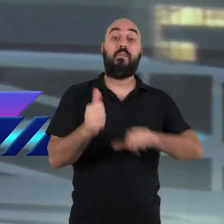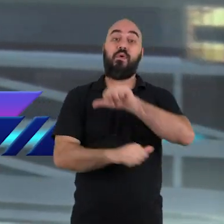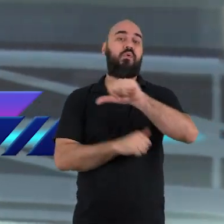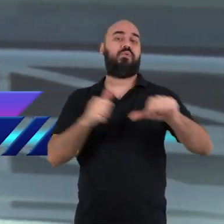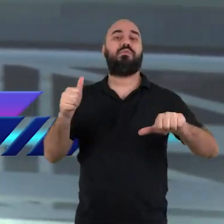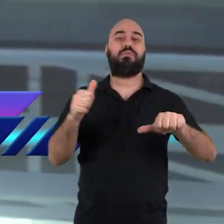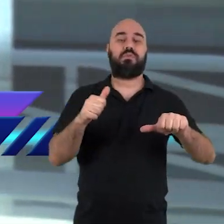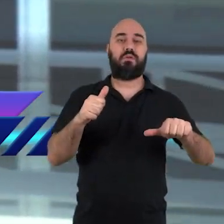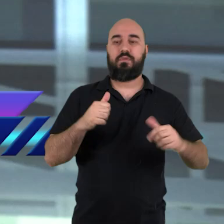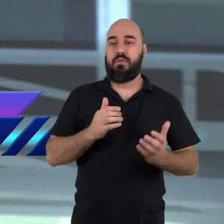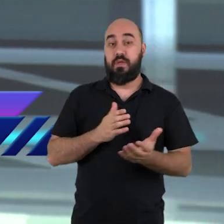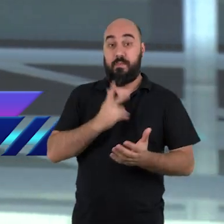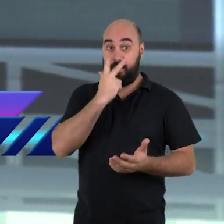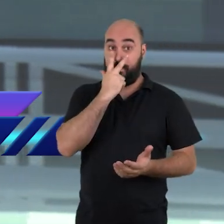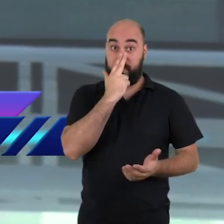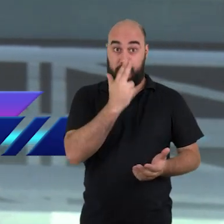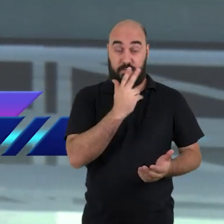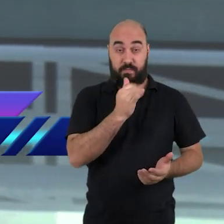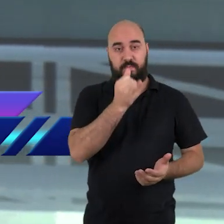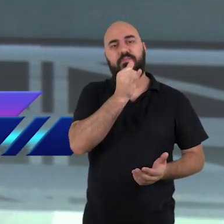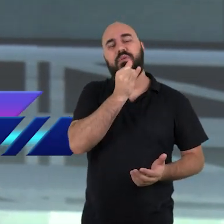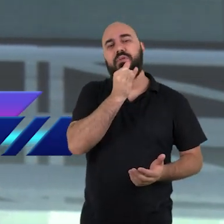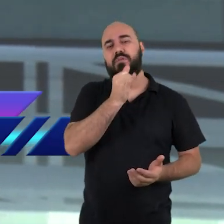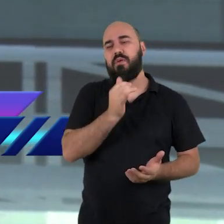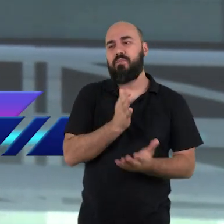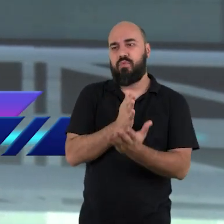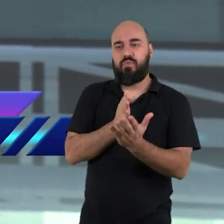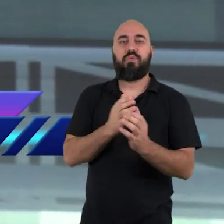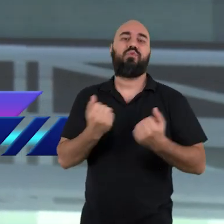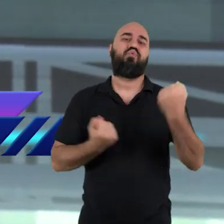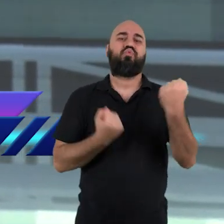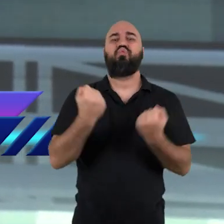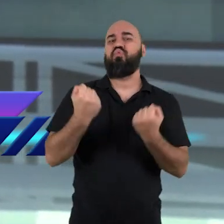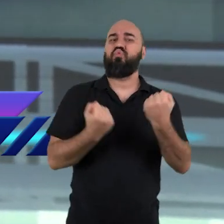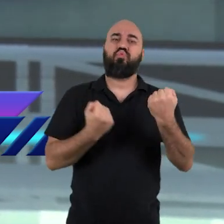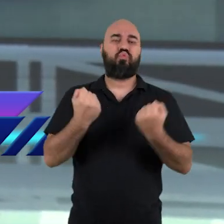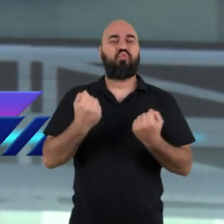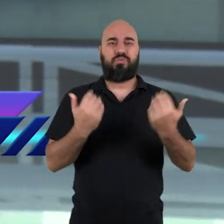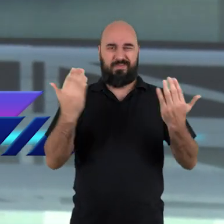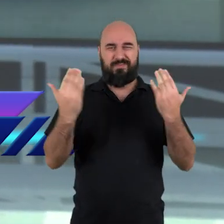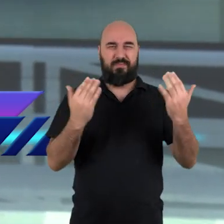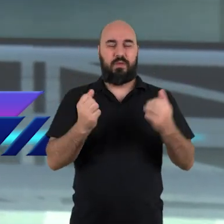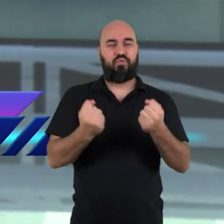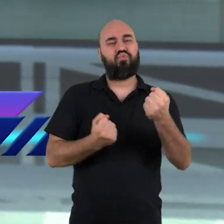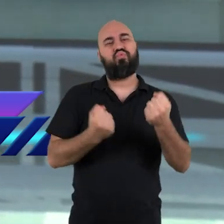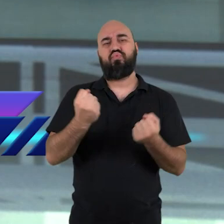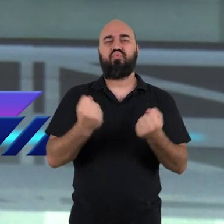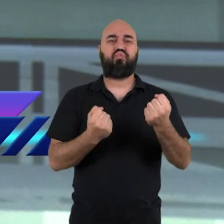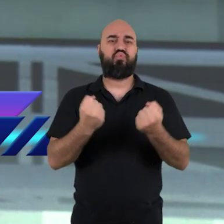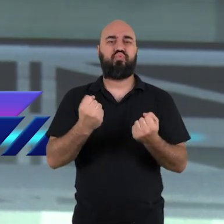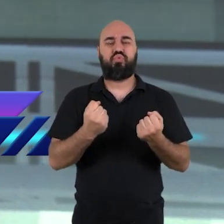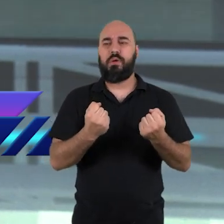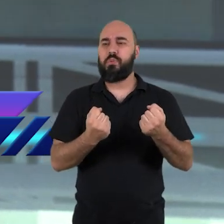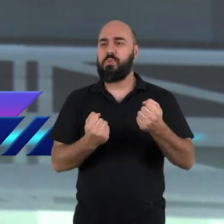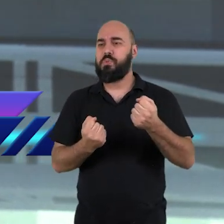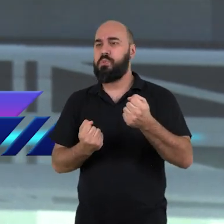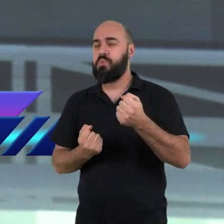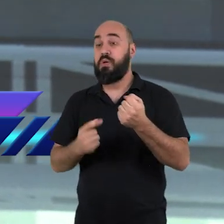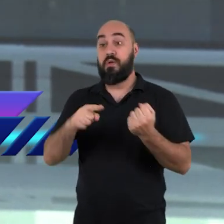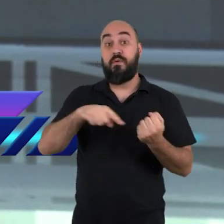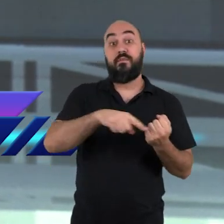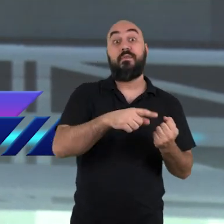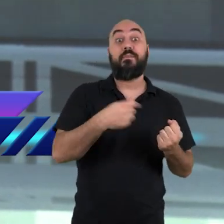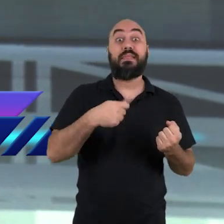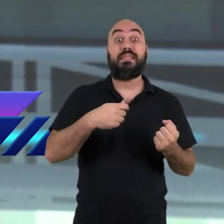E conversão é mudança de direção. É como você está dirigindo o seu carro. E aí você tem que fazer